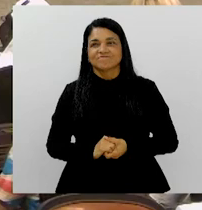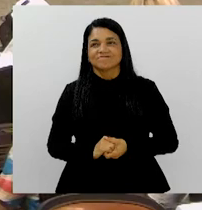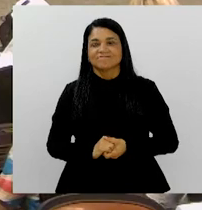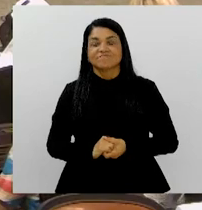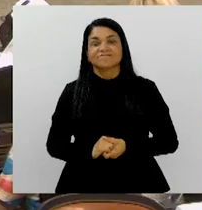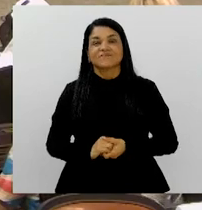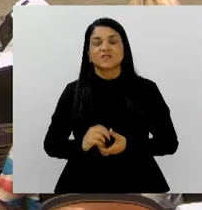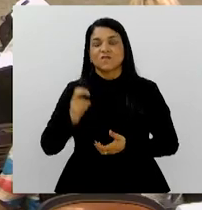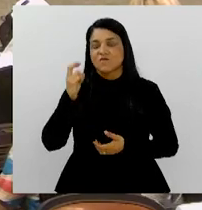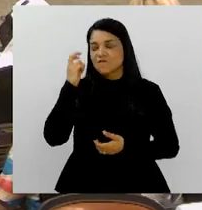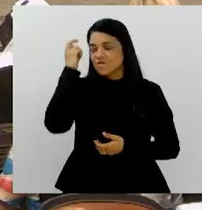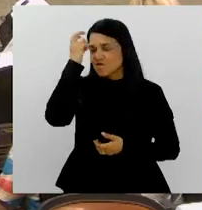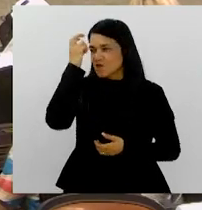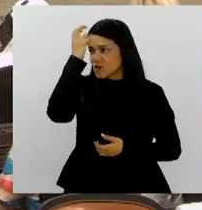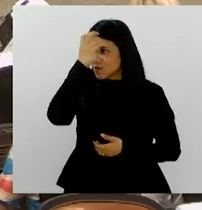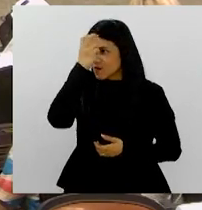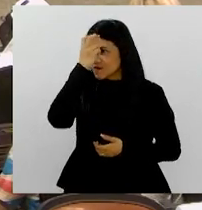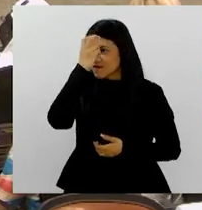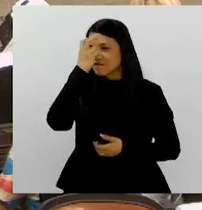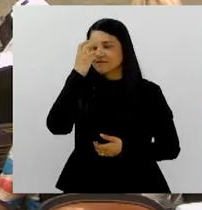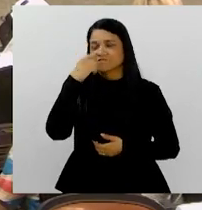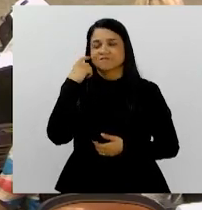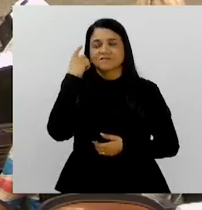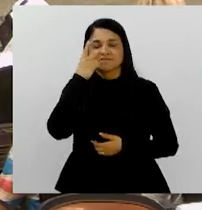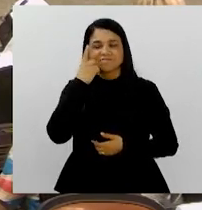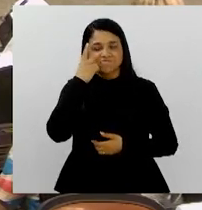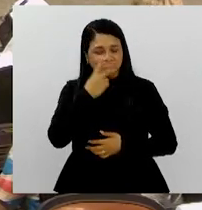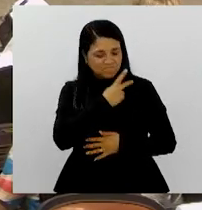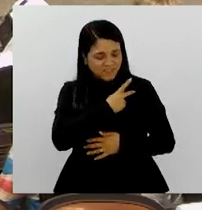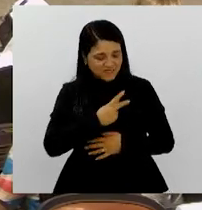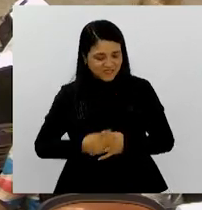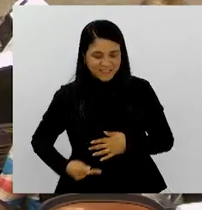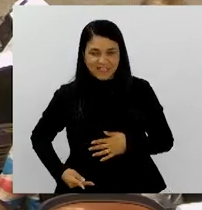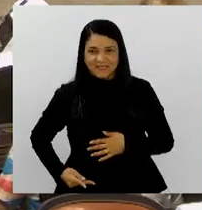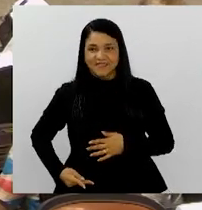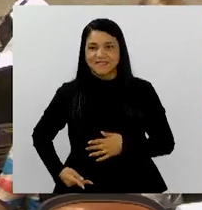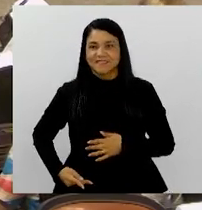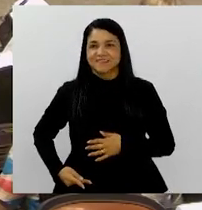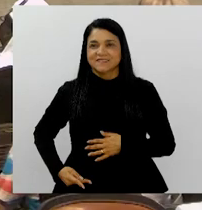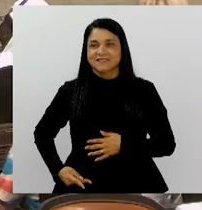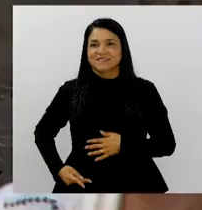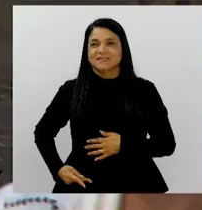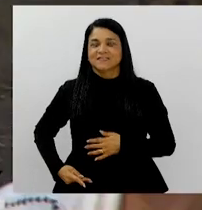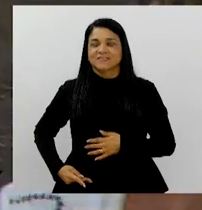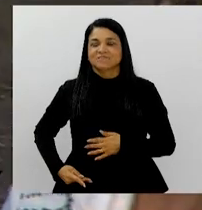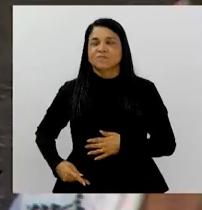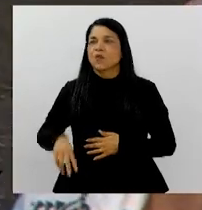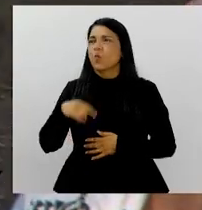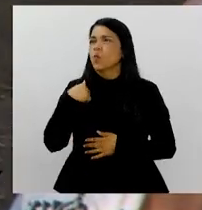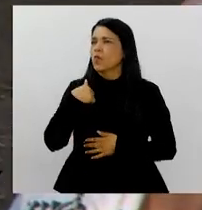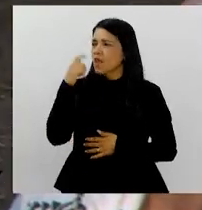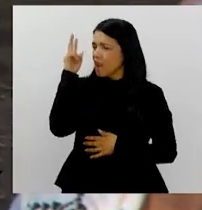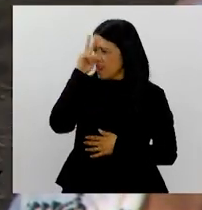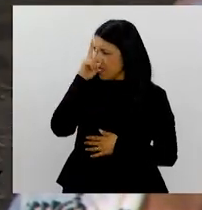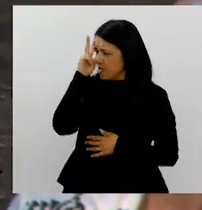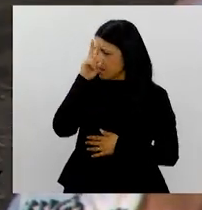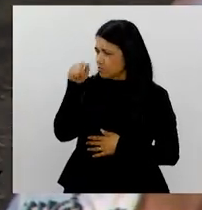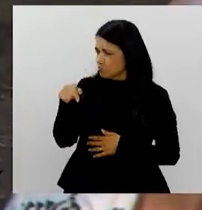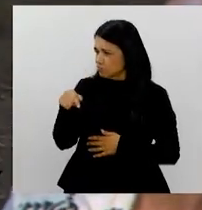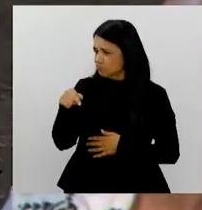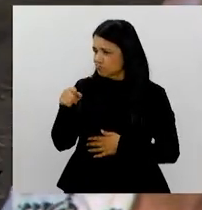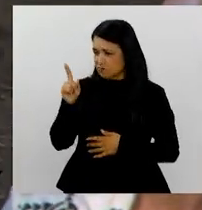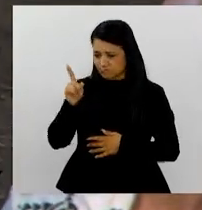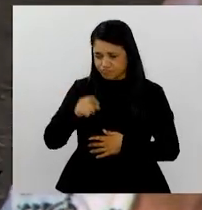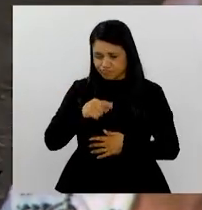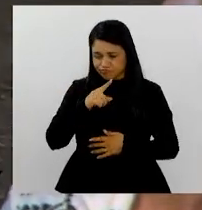Verônica Lima, minha intrépida presidenta, eu lembro da derrubada dos vetos